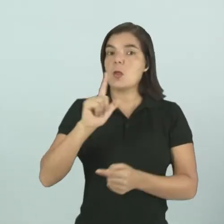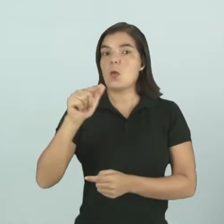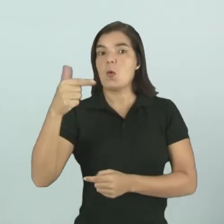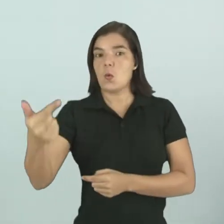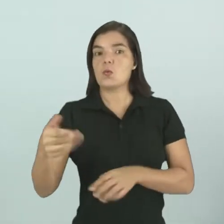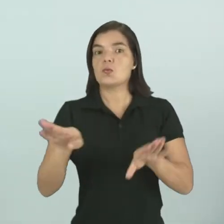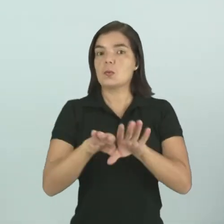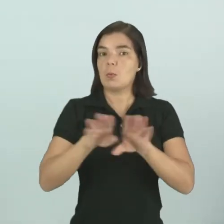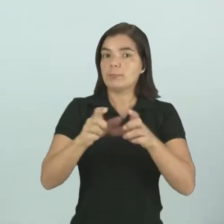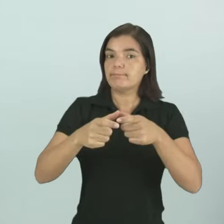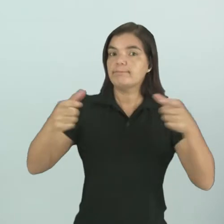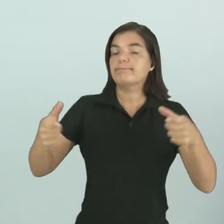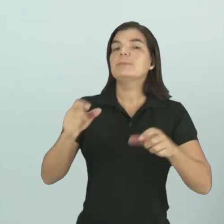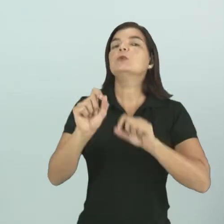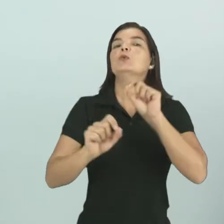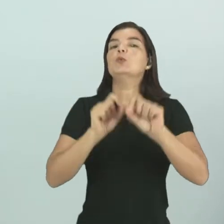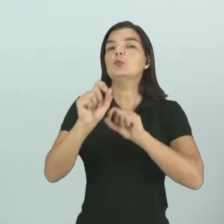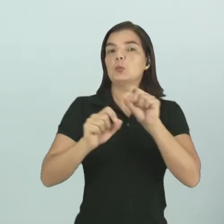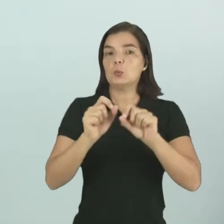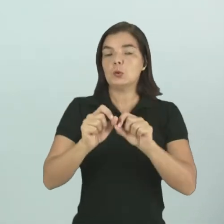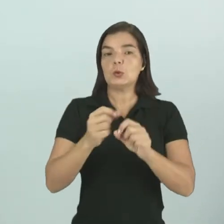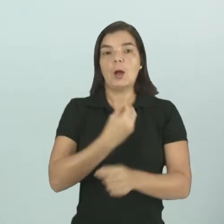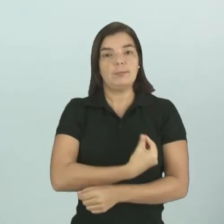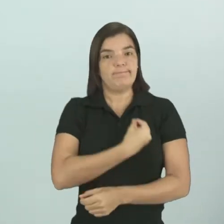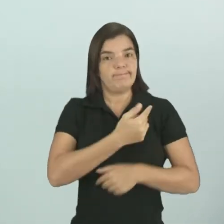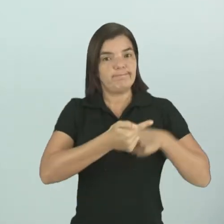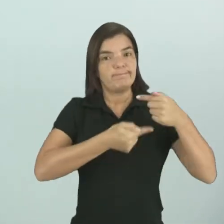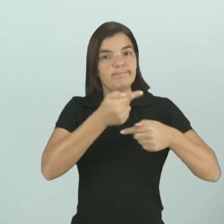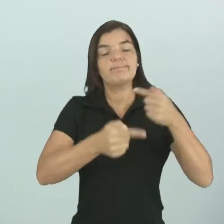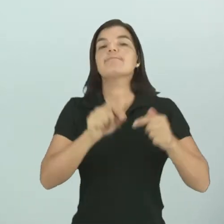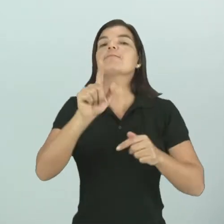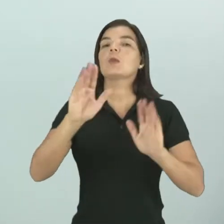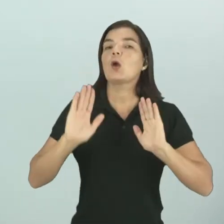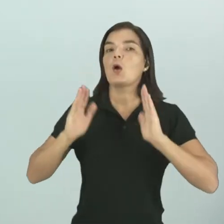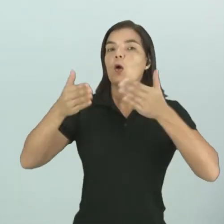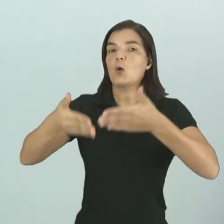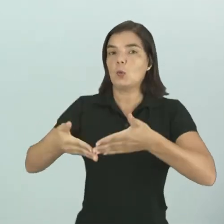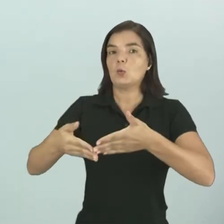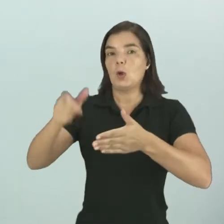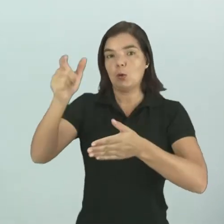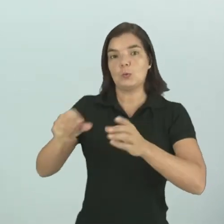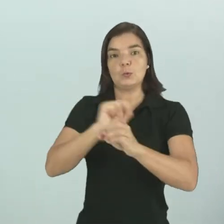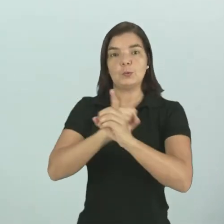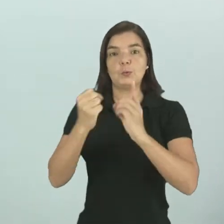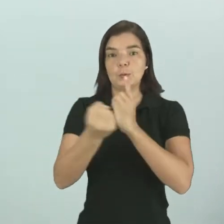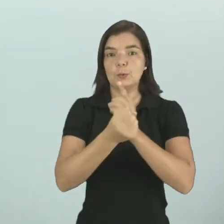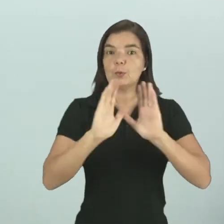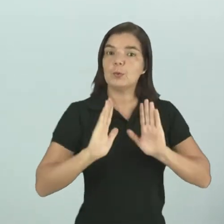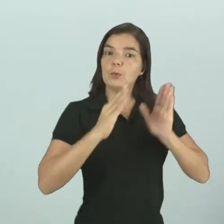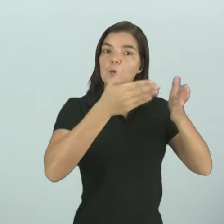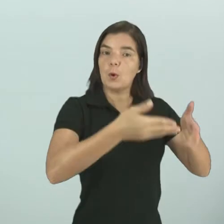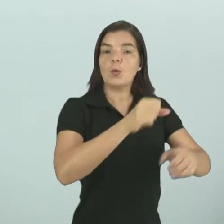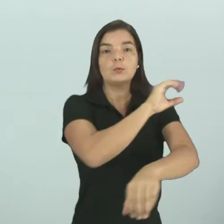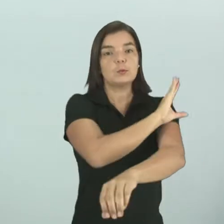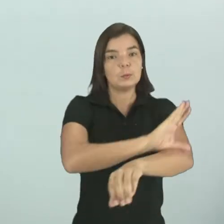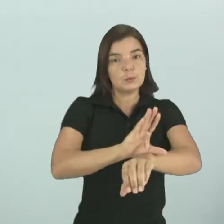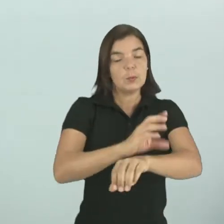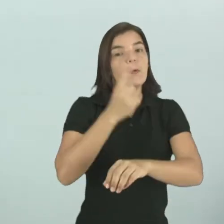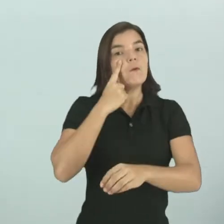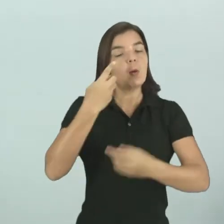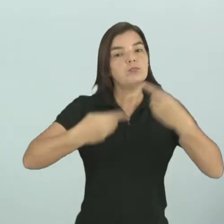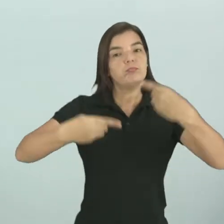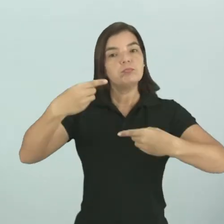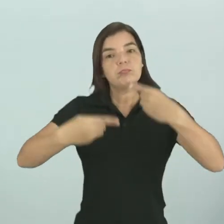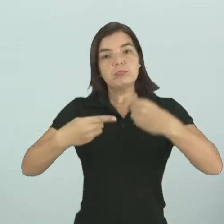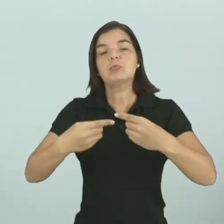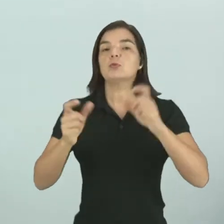outras dimensões relacionadas à reprodução, que é voltado ao lado social e ao lado cultural. Nós vamos discutir um